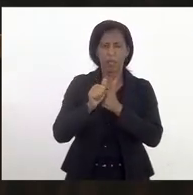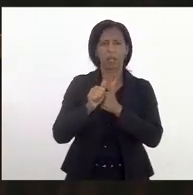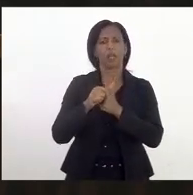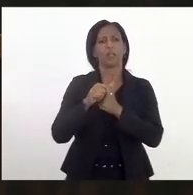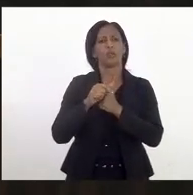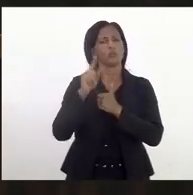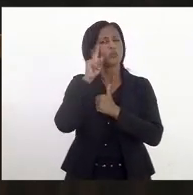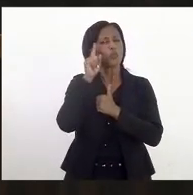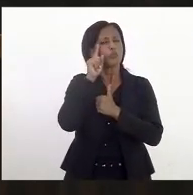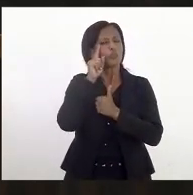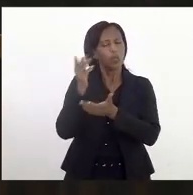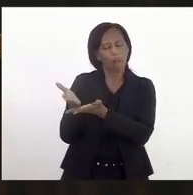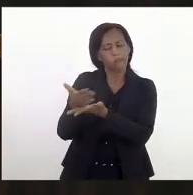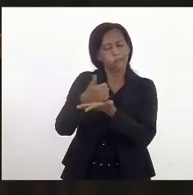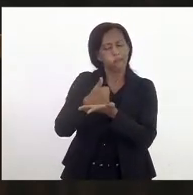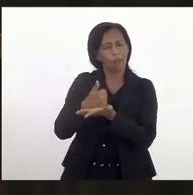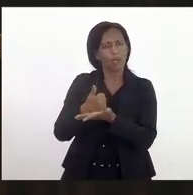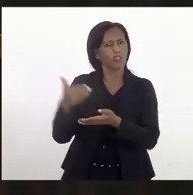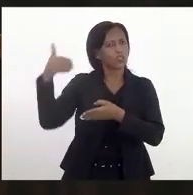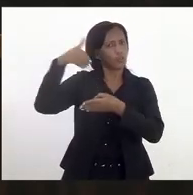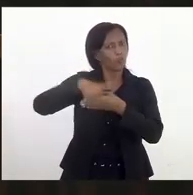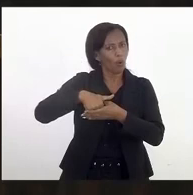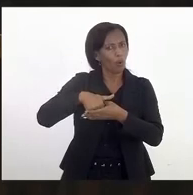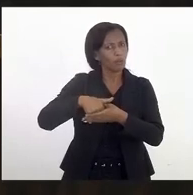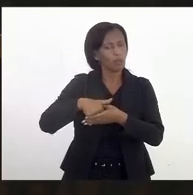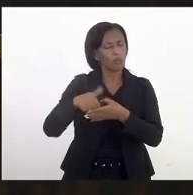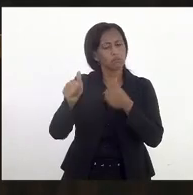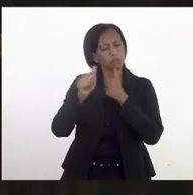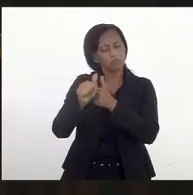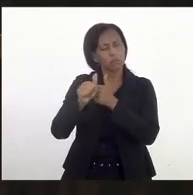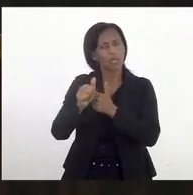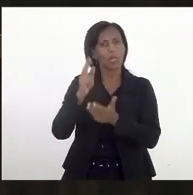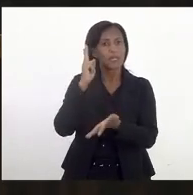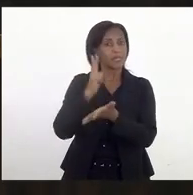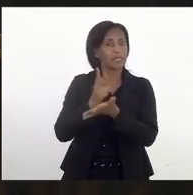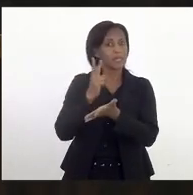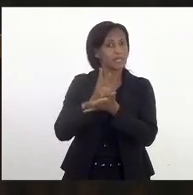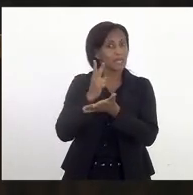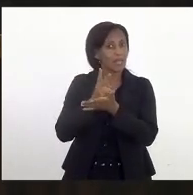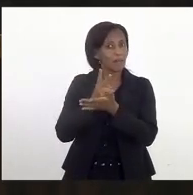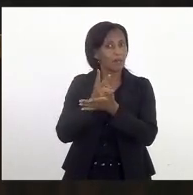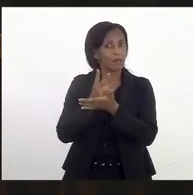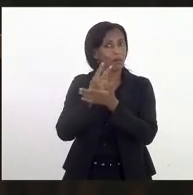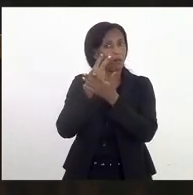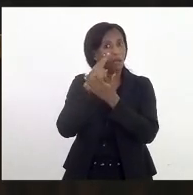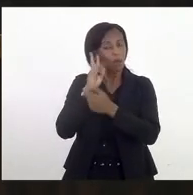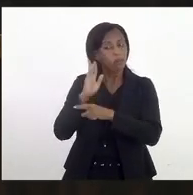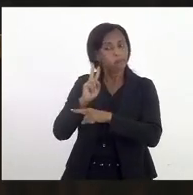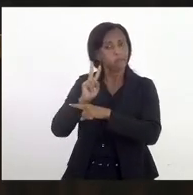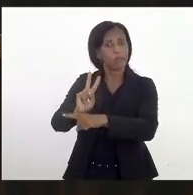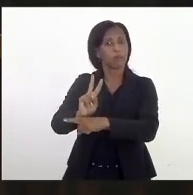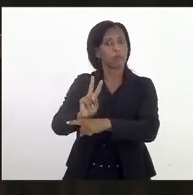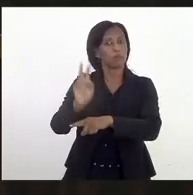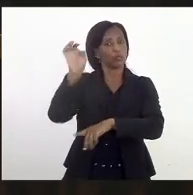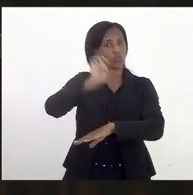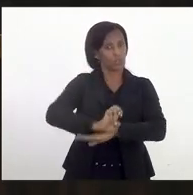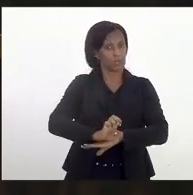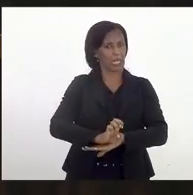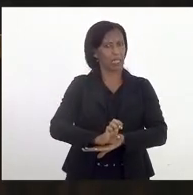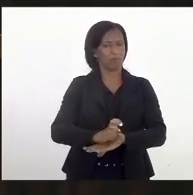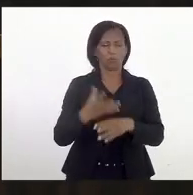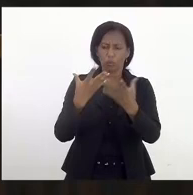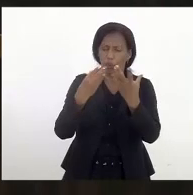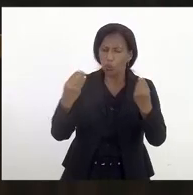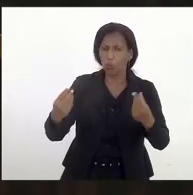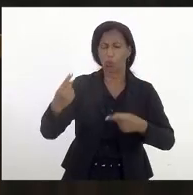aqui sempre sempre sempre e favor do Estado é com